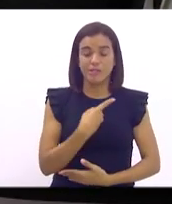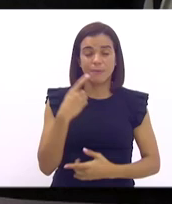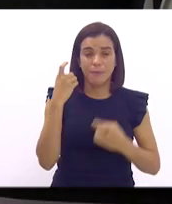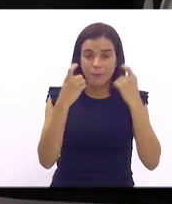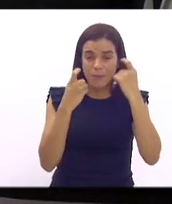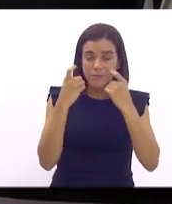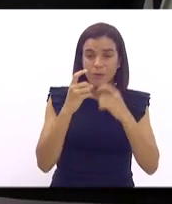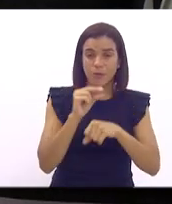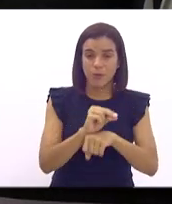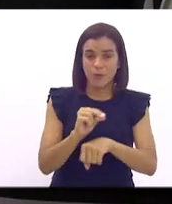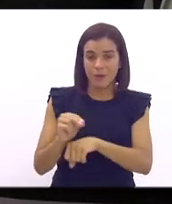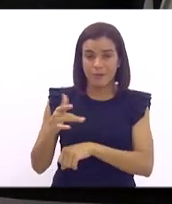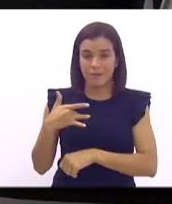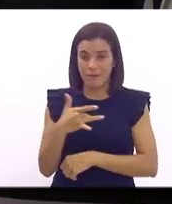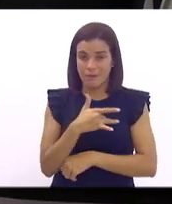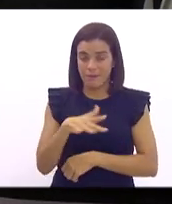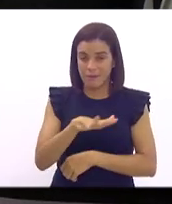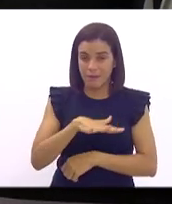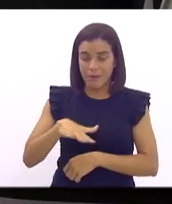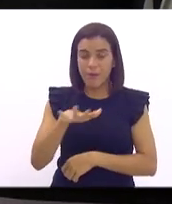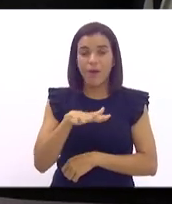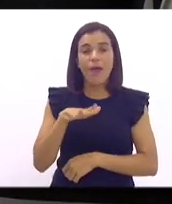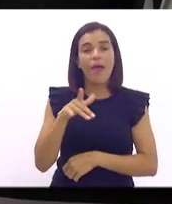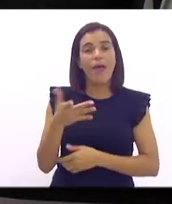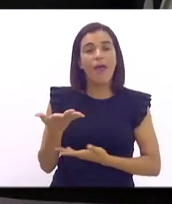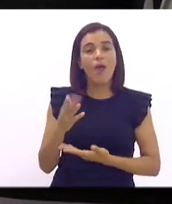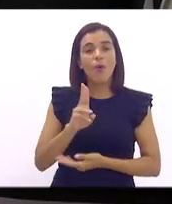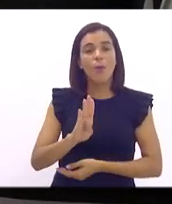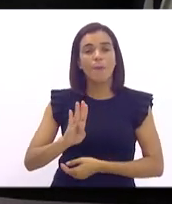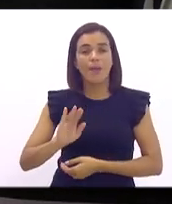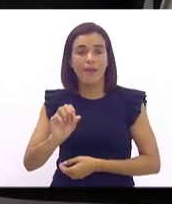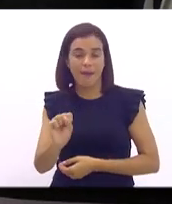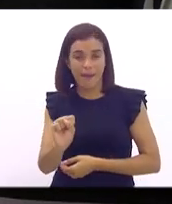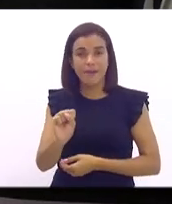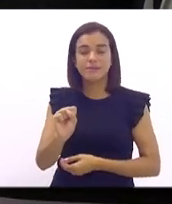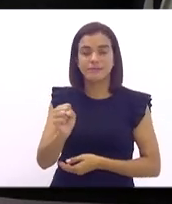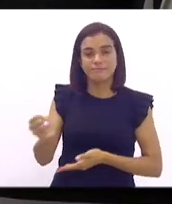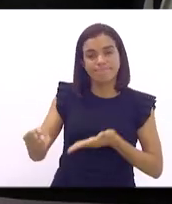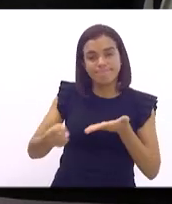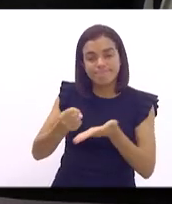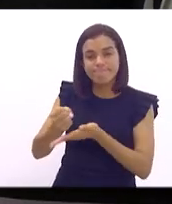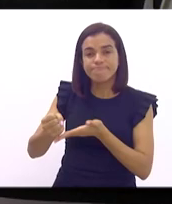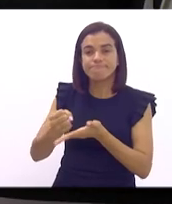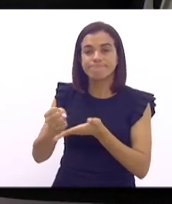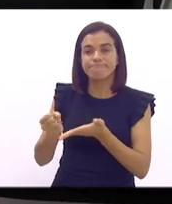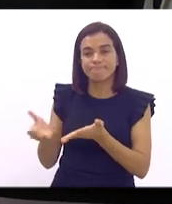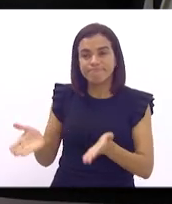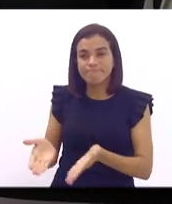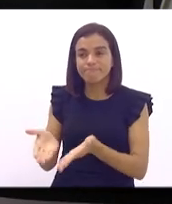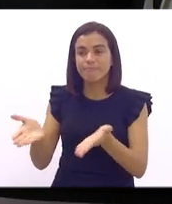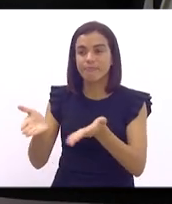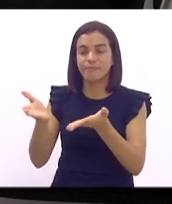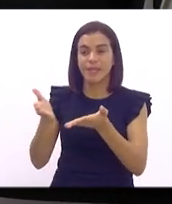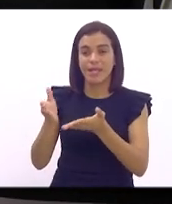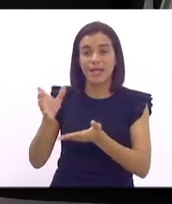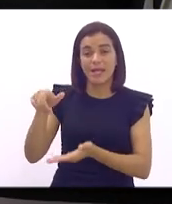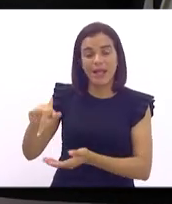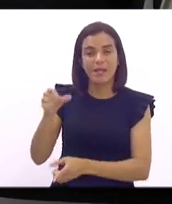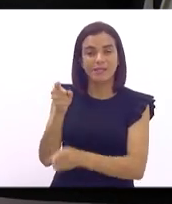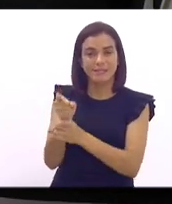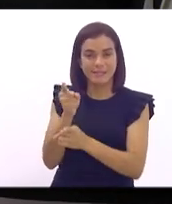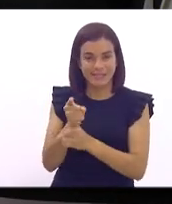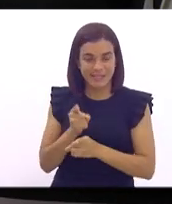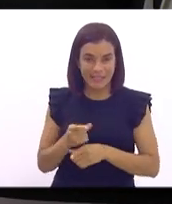saúde é sempre encaminhado para a atenção básica de saúde, para esse matriciamento dessa pessoa, dessa família, e lá a identificação